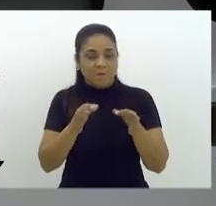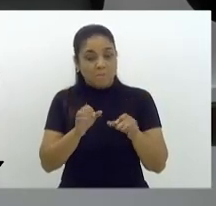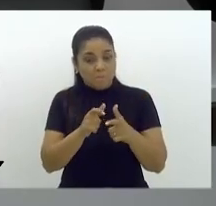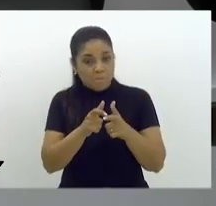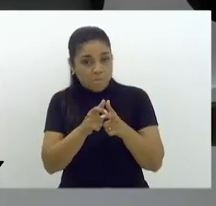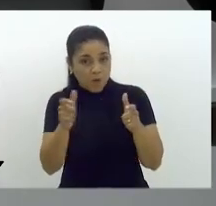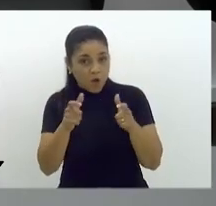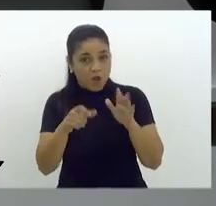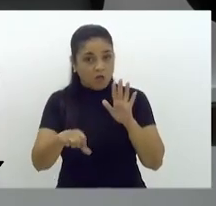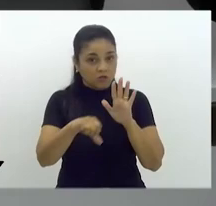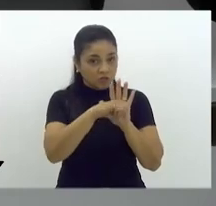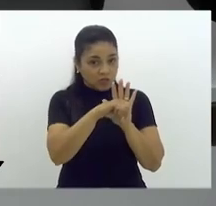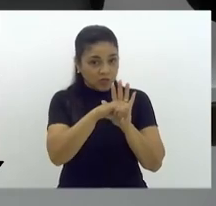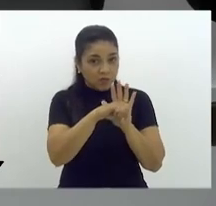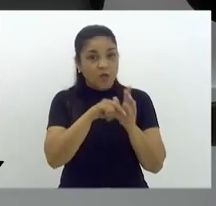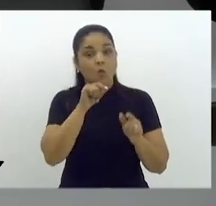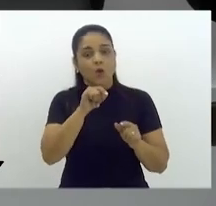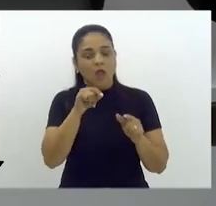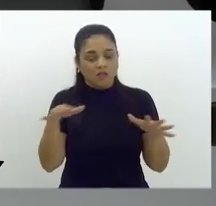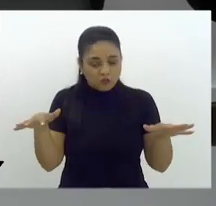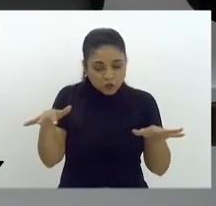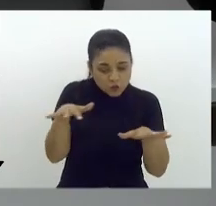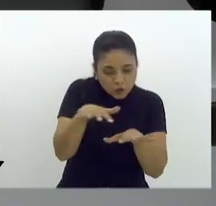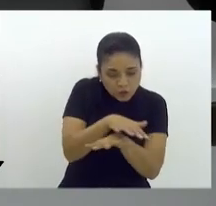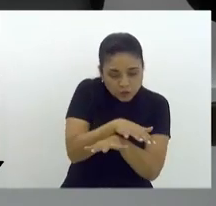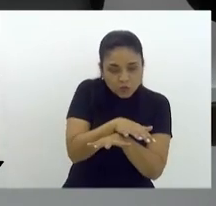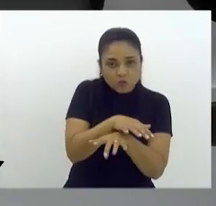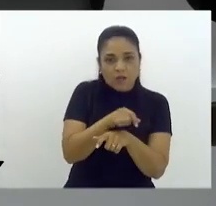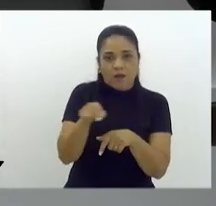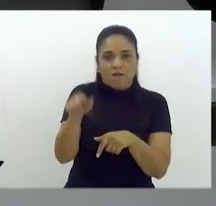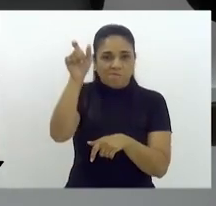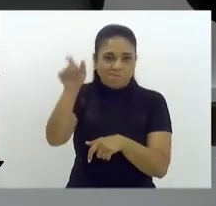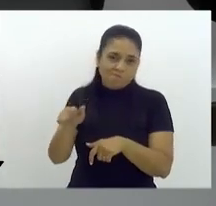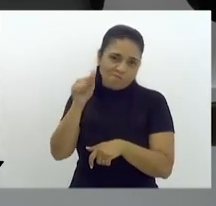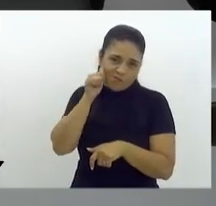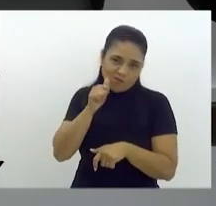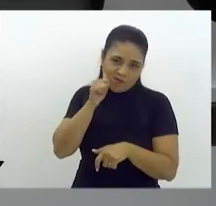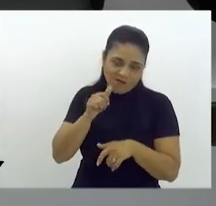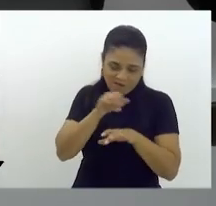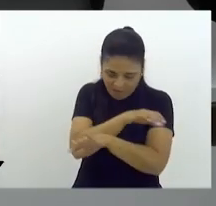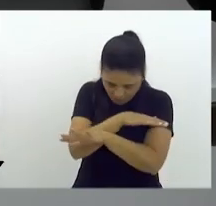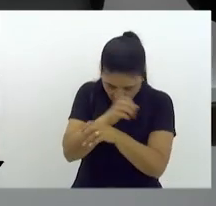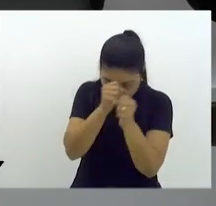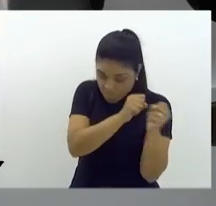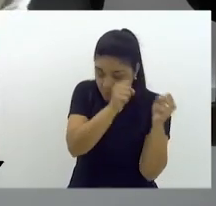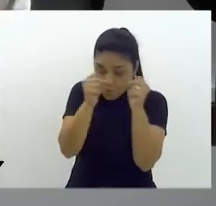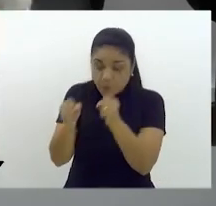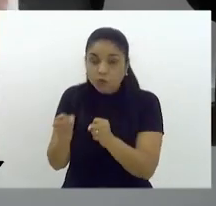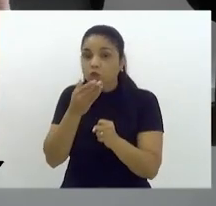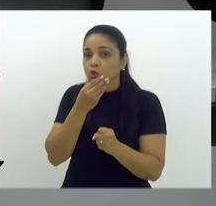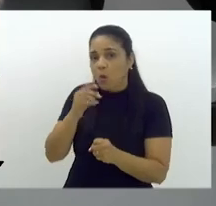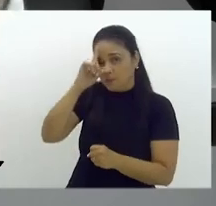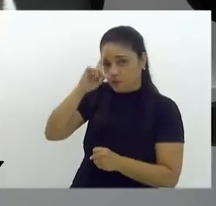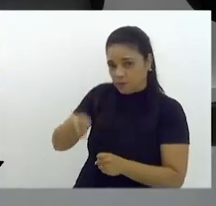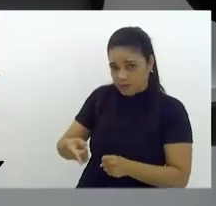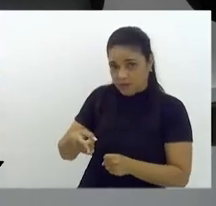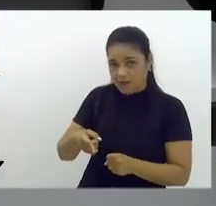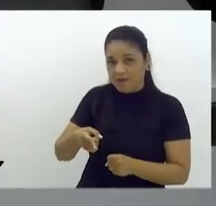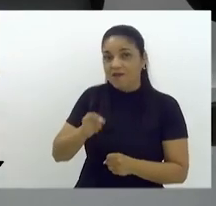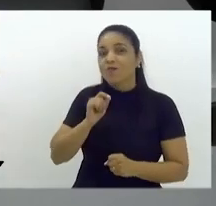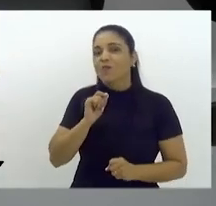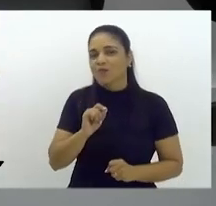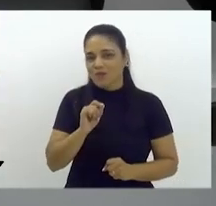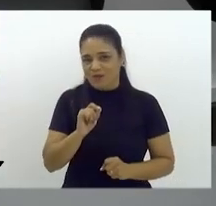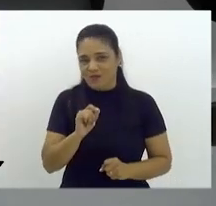tem a ver com subjugar realmente com exercer poder em cima da mulher e uma das formas mais perfeitas poder